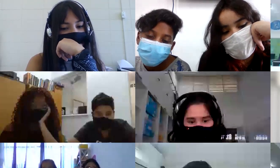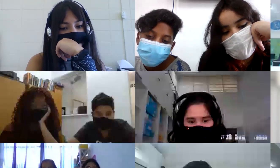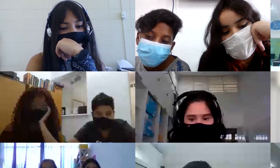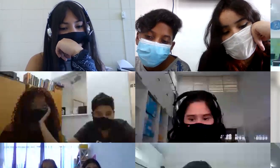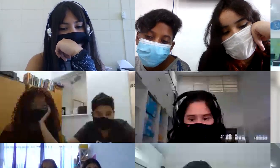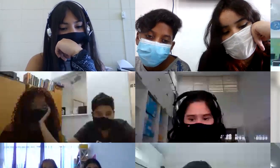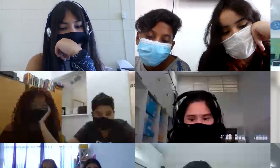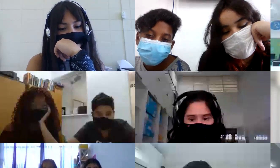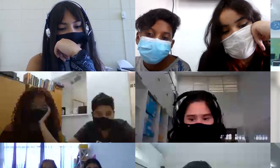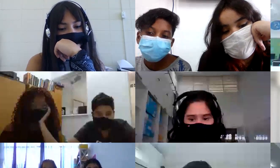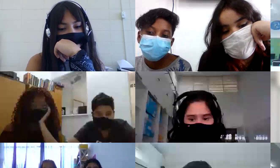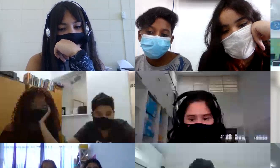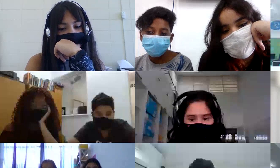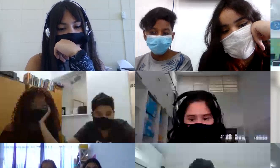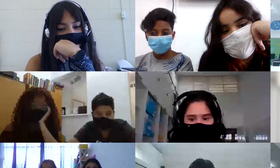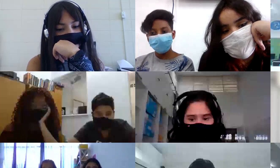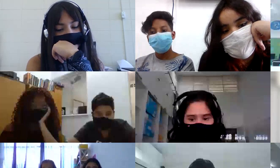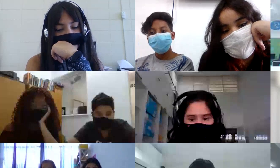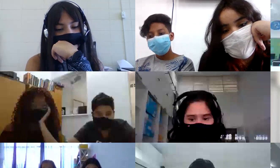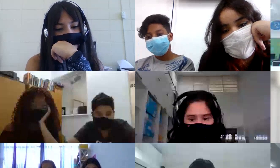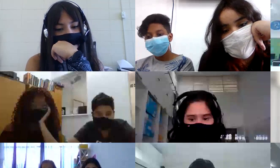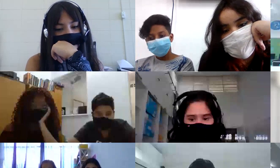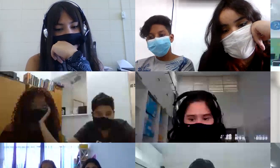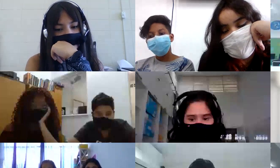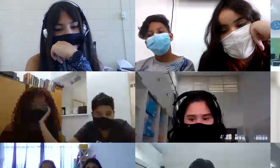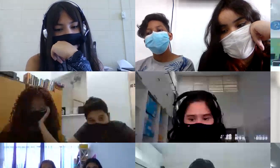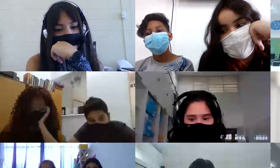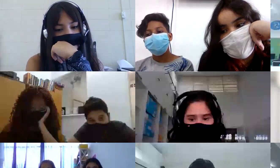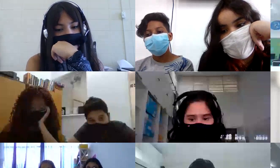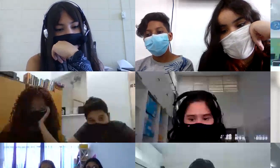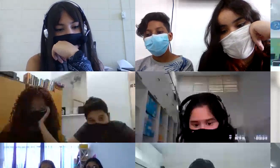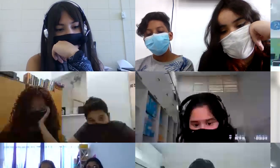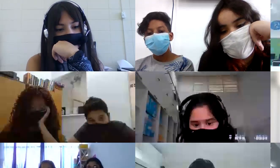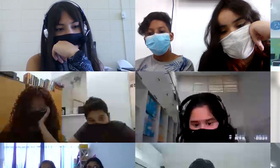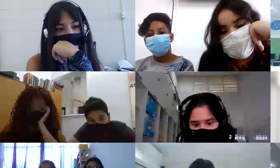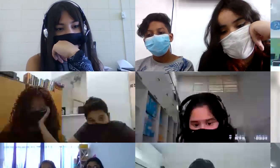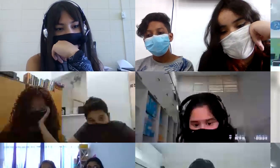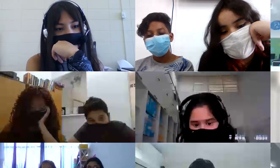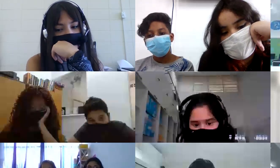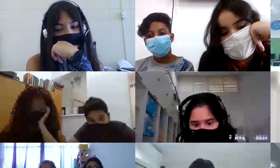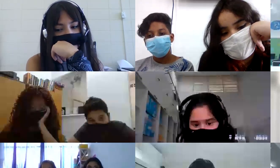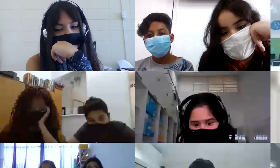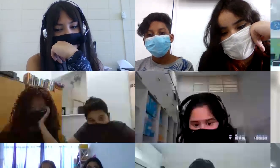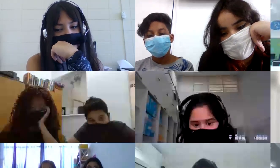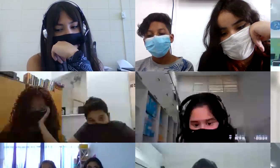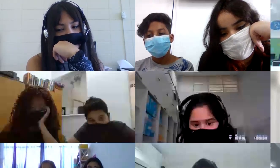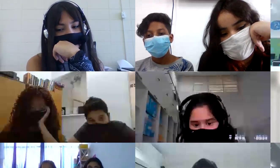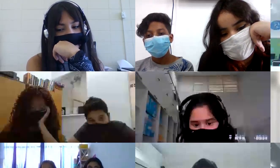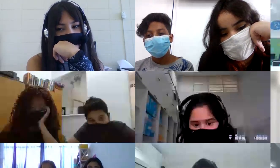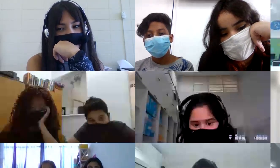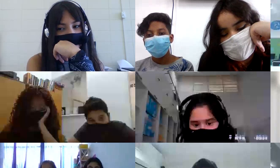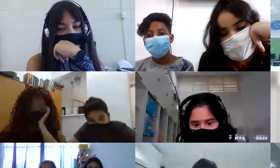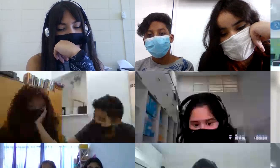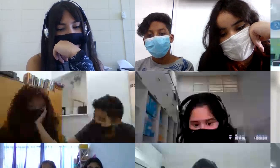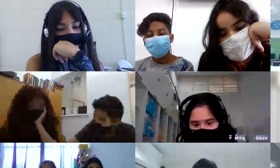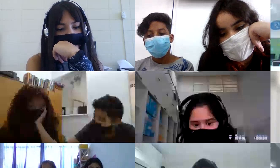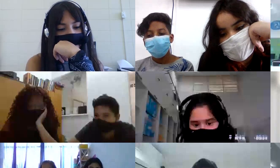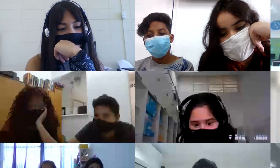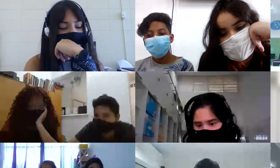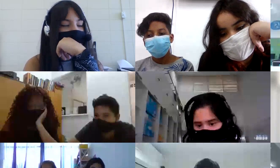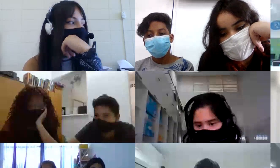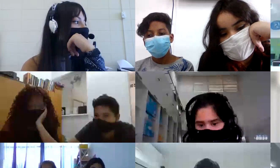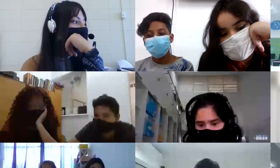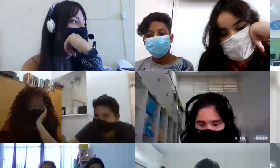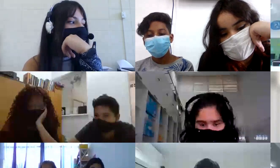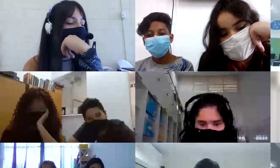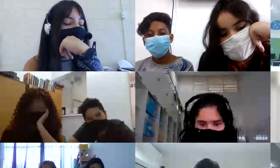espaço? Acham que esse assunto é respeitosamente conversado com vocês? Sentem falta do quê? E pediriam